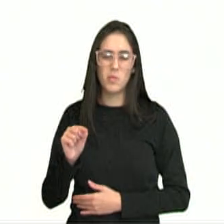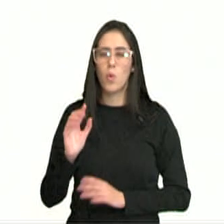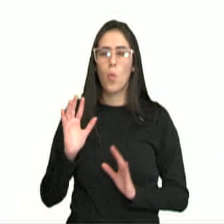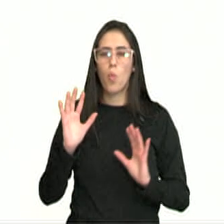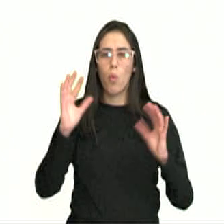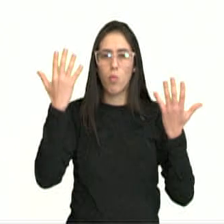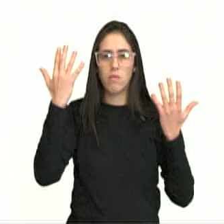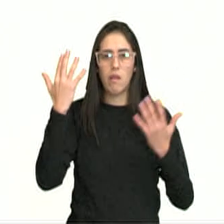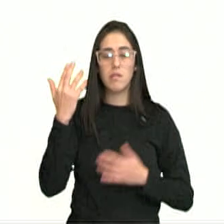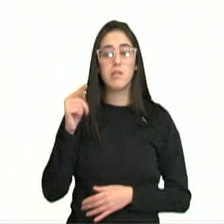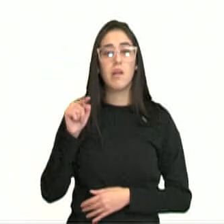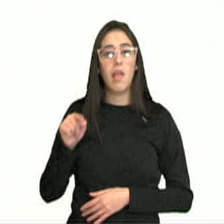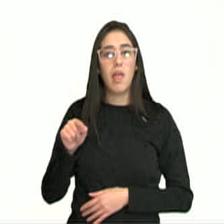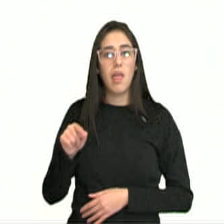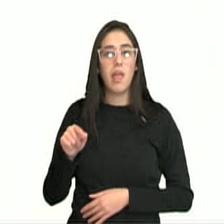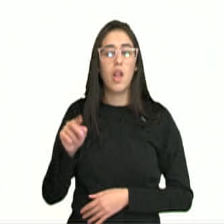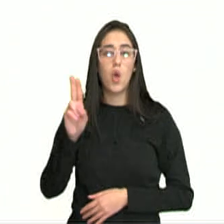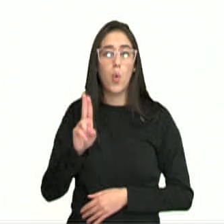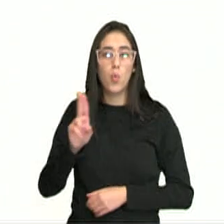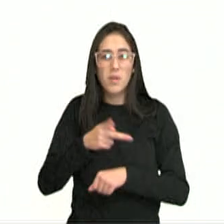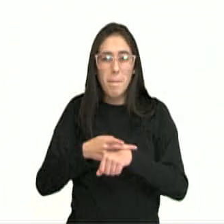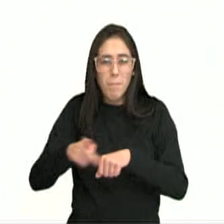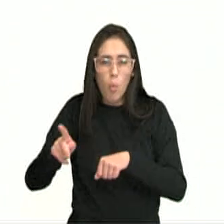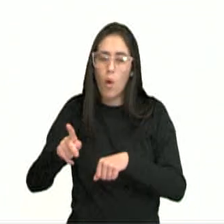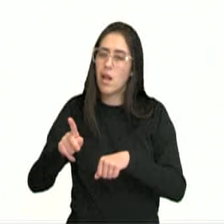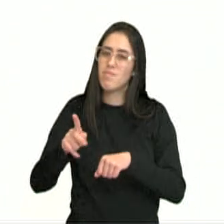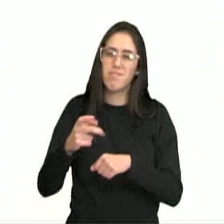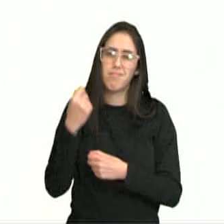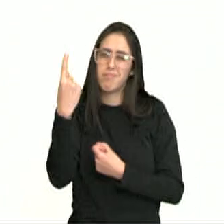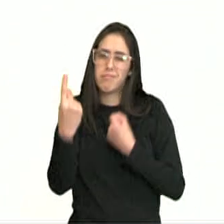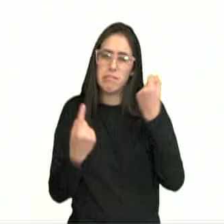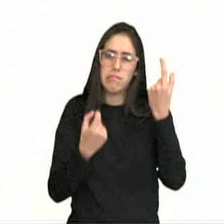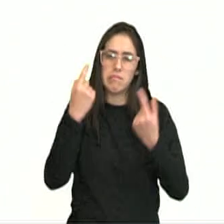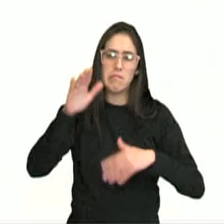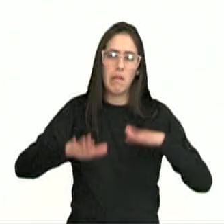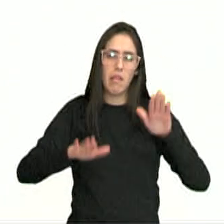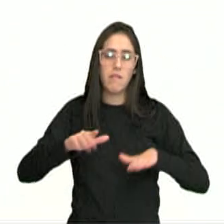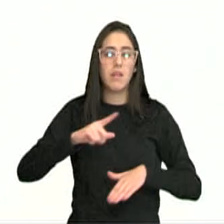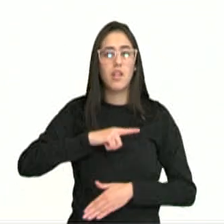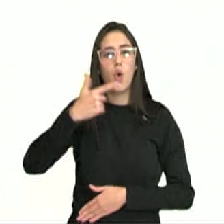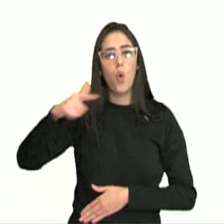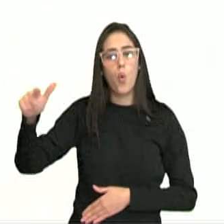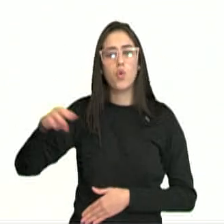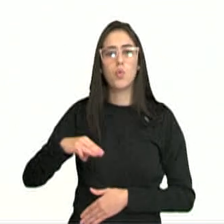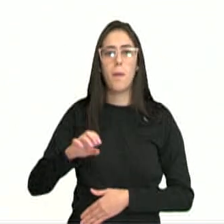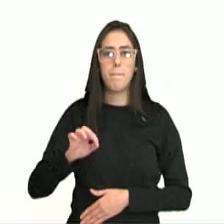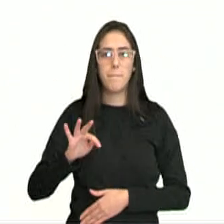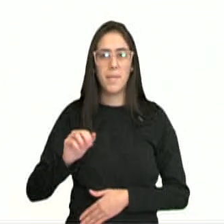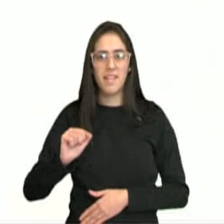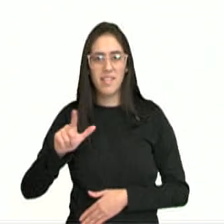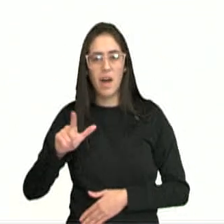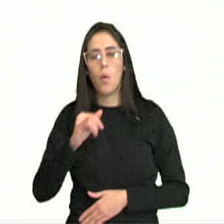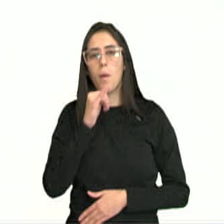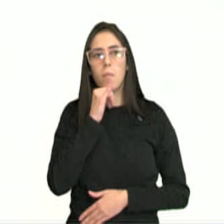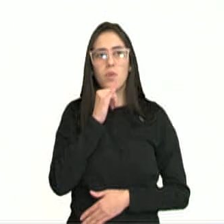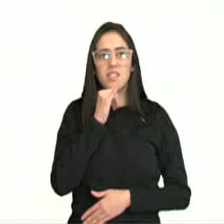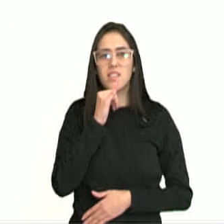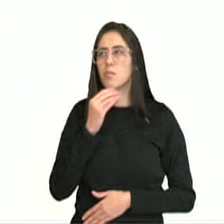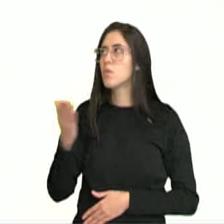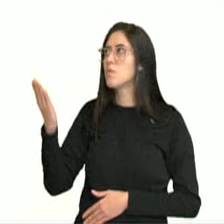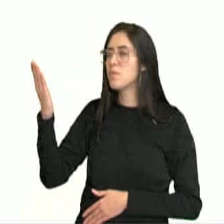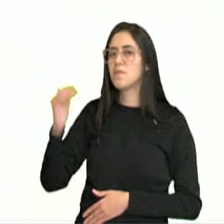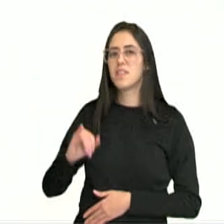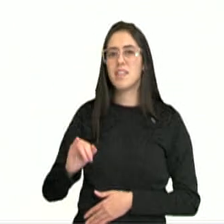é raramente utilizado na forma pura. Geralmente é utilizado associado a outros metais, como por exemplo o irídio e a